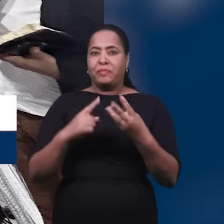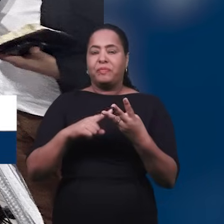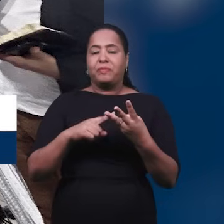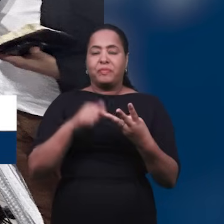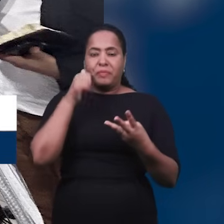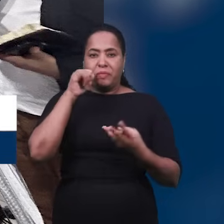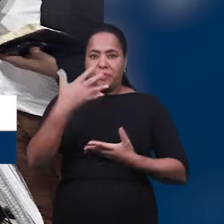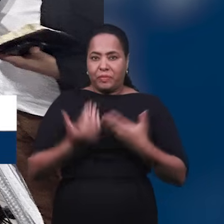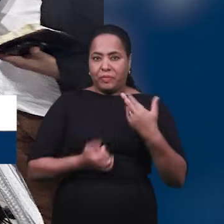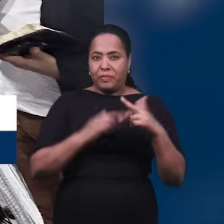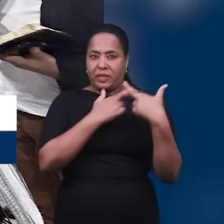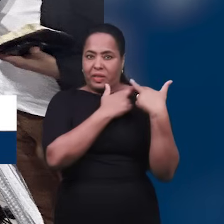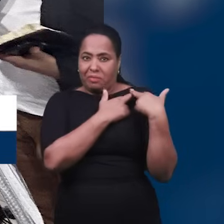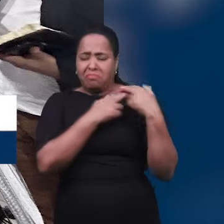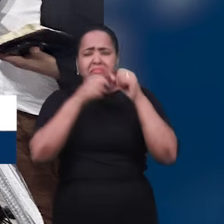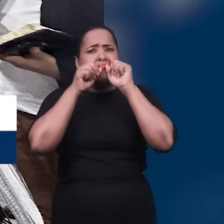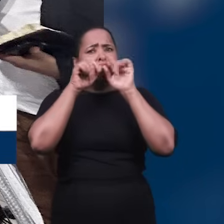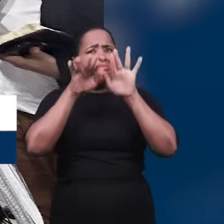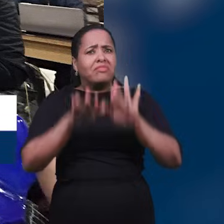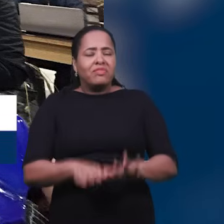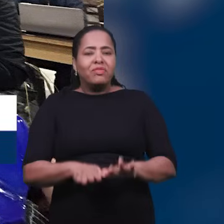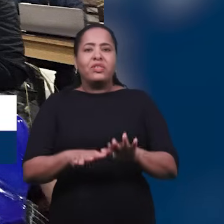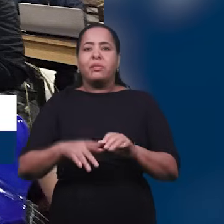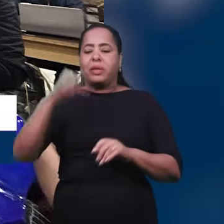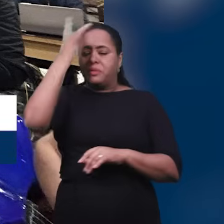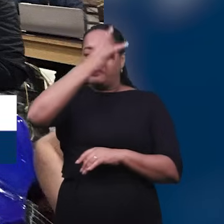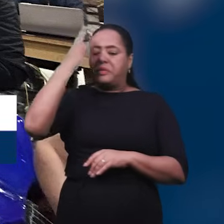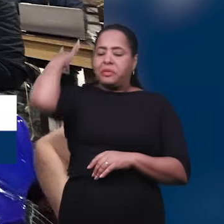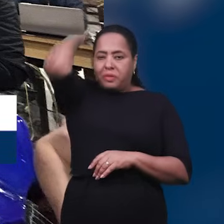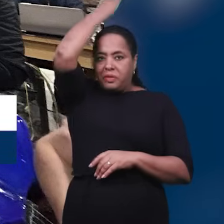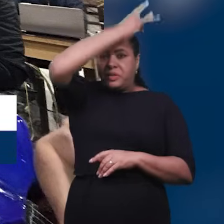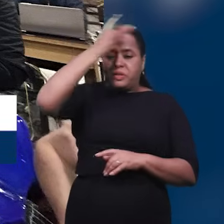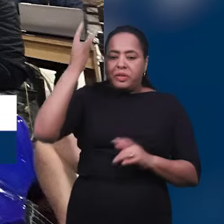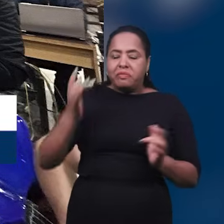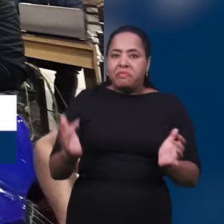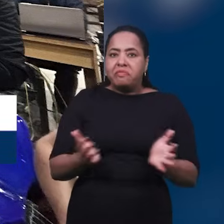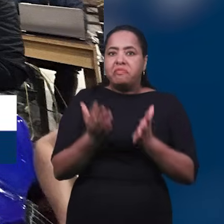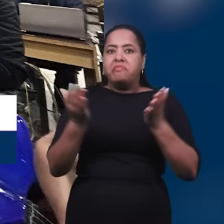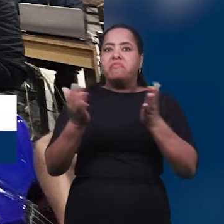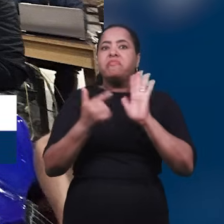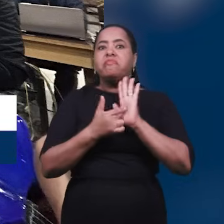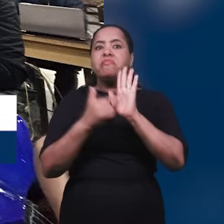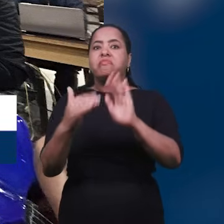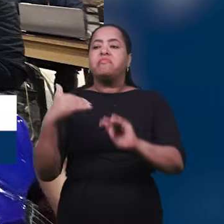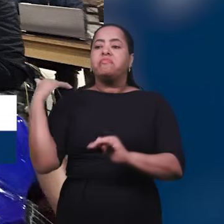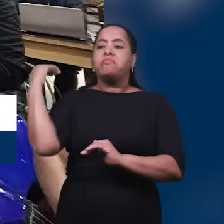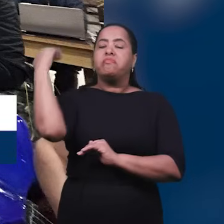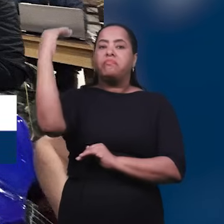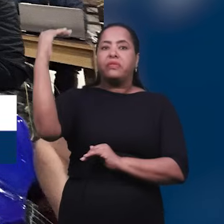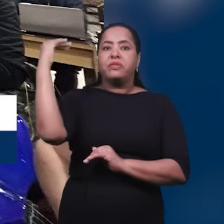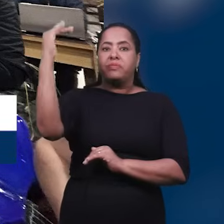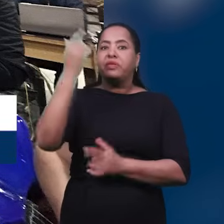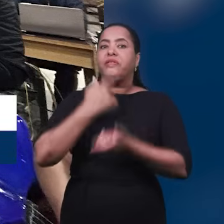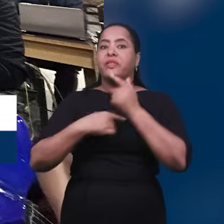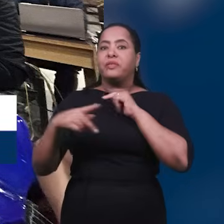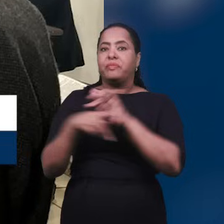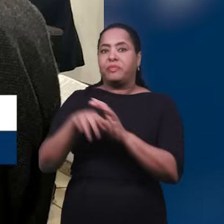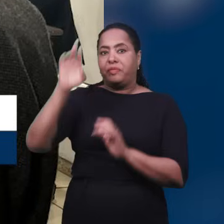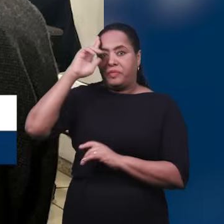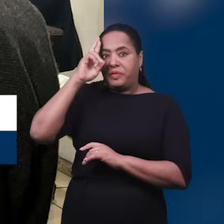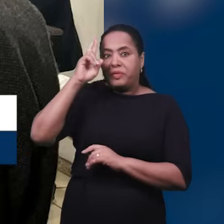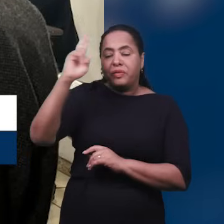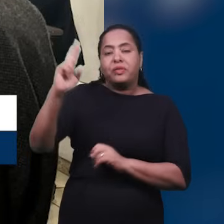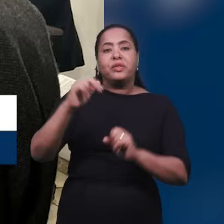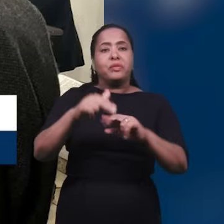Mansa. A reunião foi uma grande bênção e a ênfase que o Espírito Santo trouxe foi a importância de estarmos no centro da vontade do Senhor,